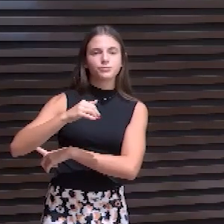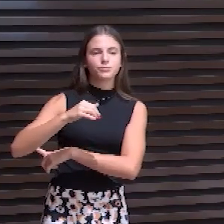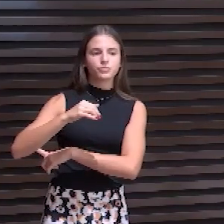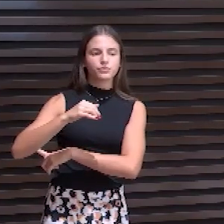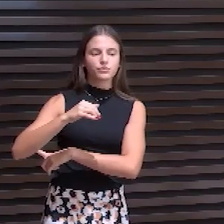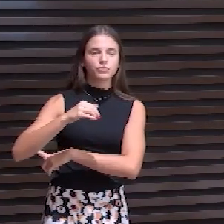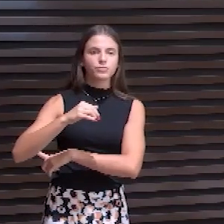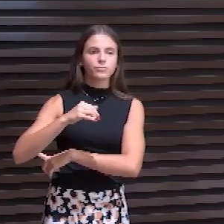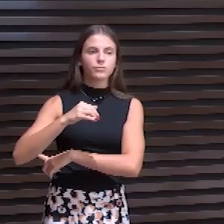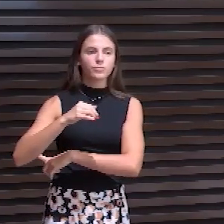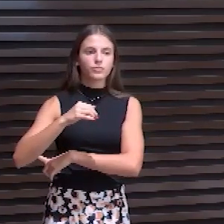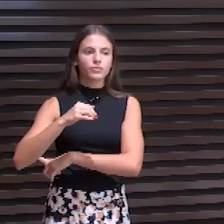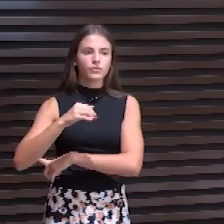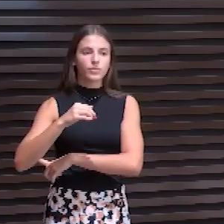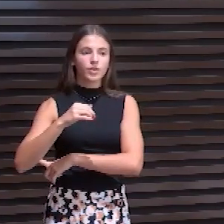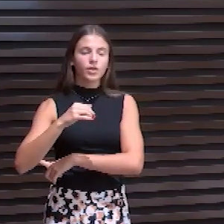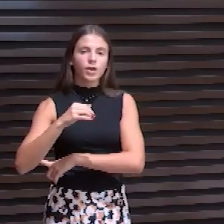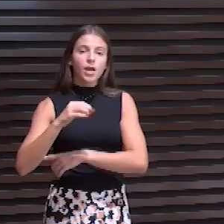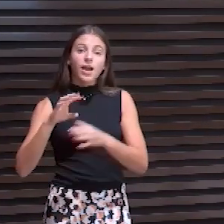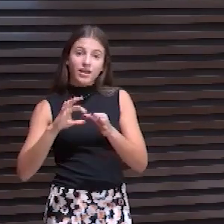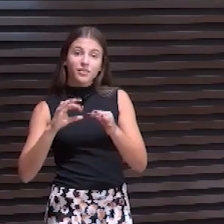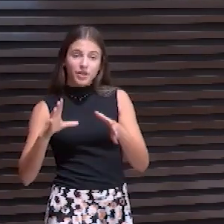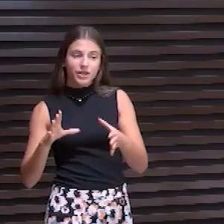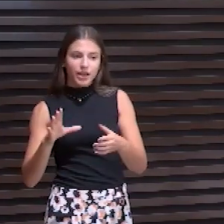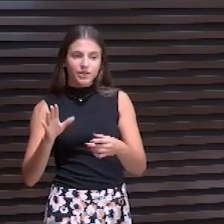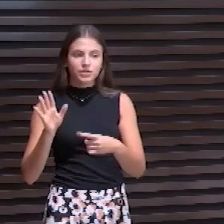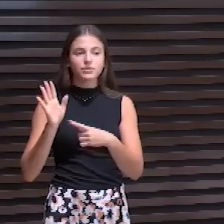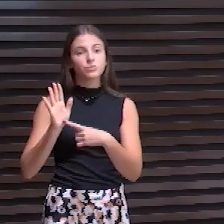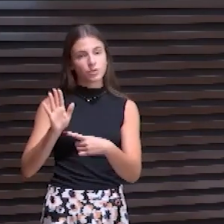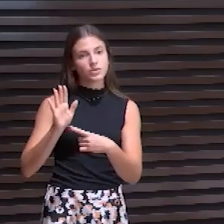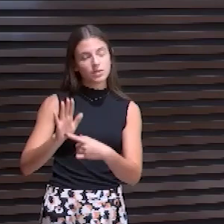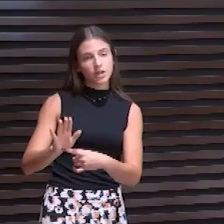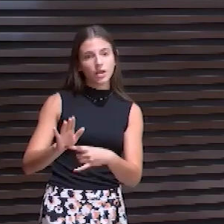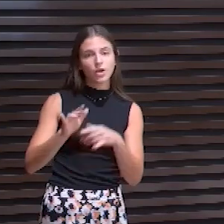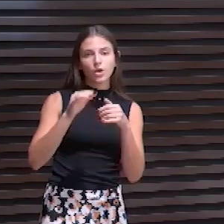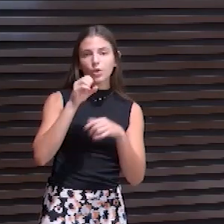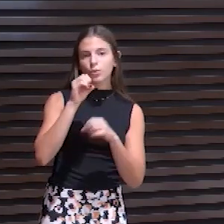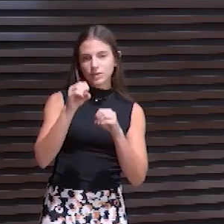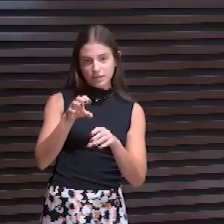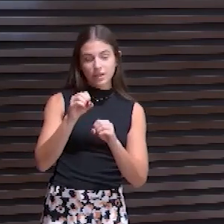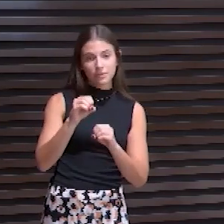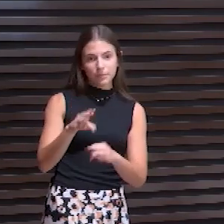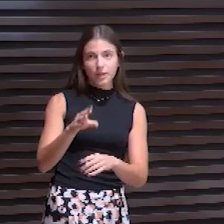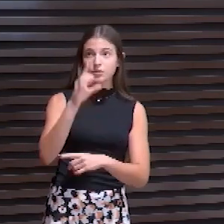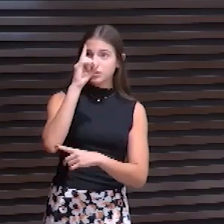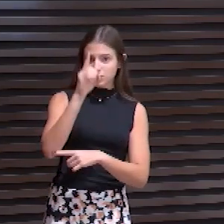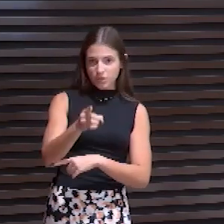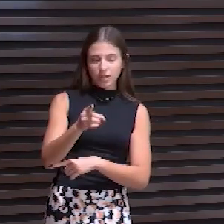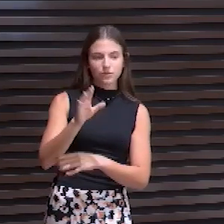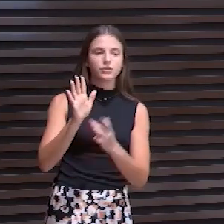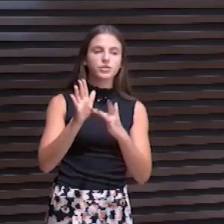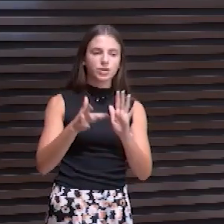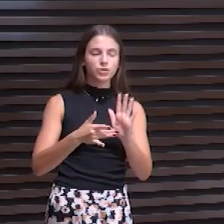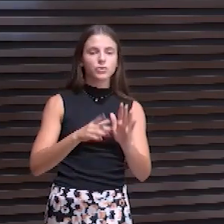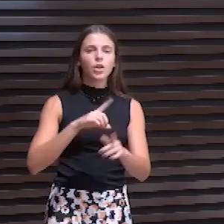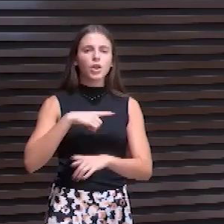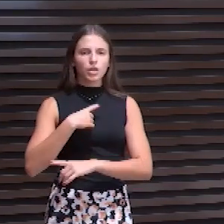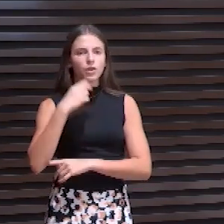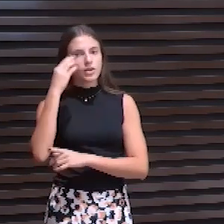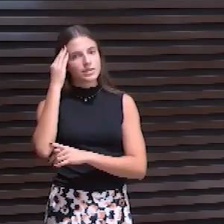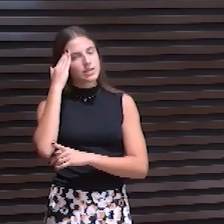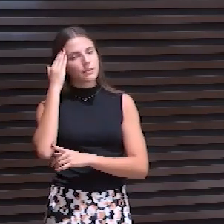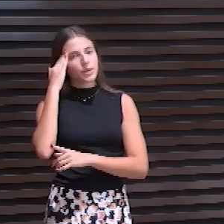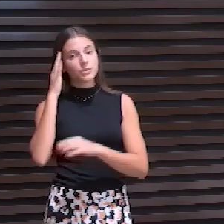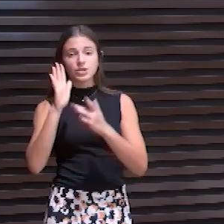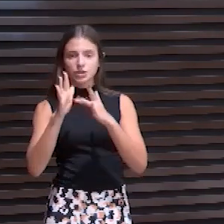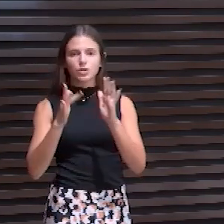de compartilhar alguns ensinamentos diretos de Jesus. Nós sabemos que Jesus, ele é a palavra de Deus, ele é o verbo que se